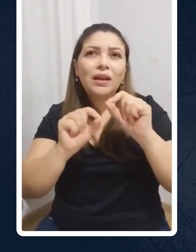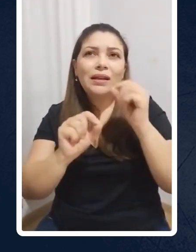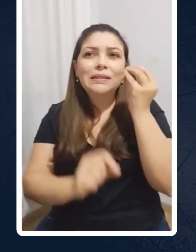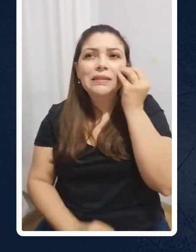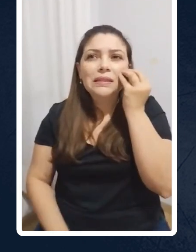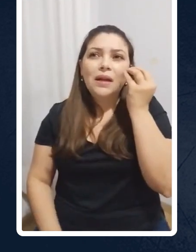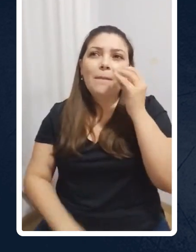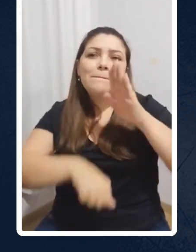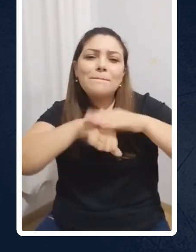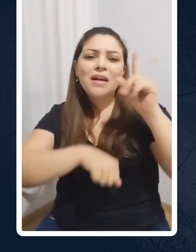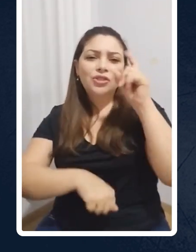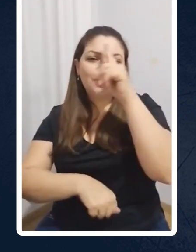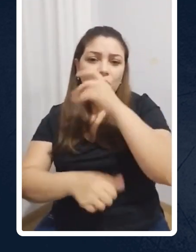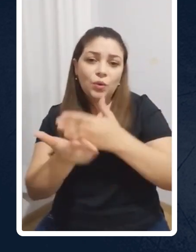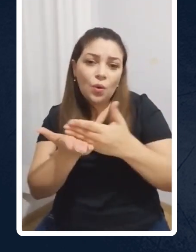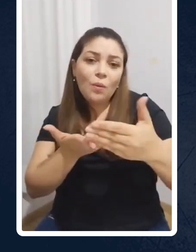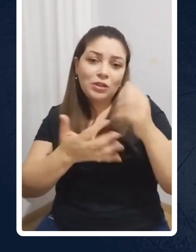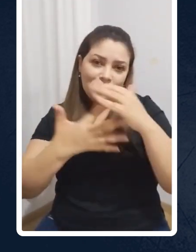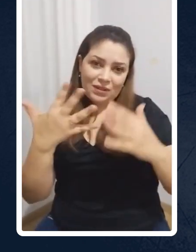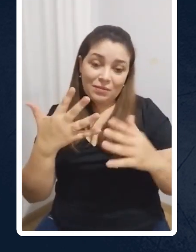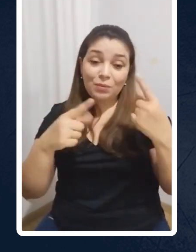época que era realmente diferente.